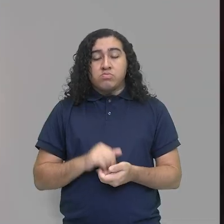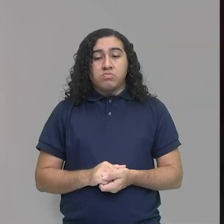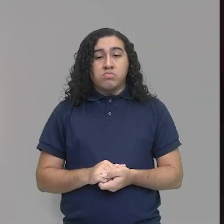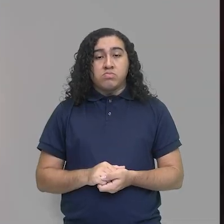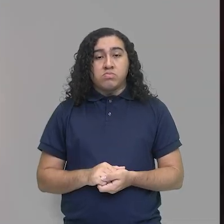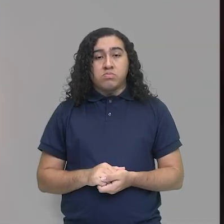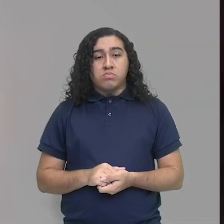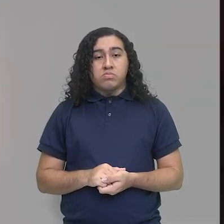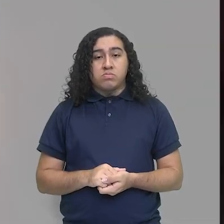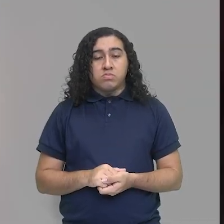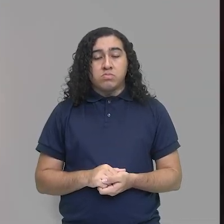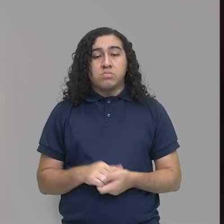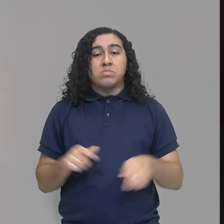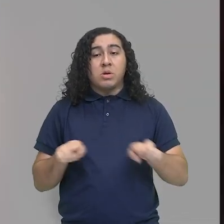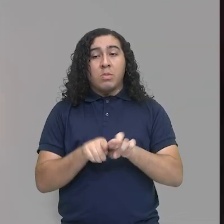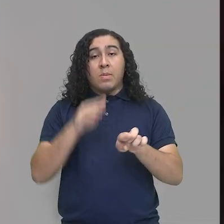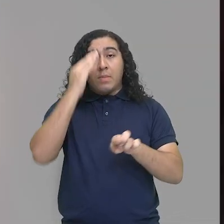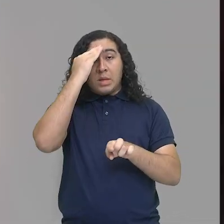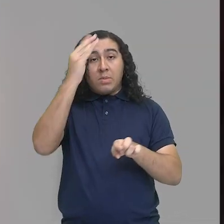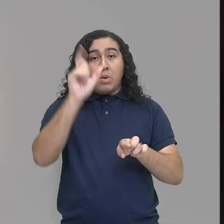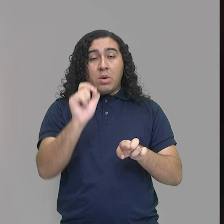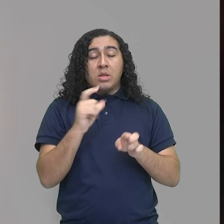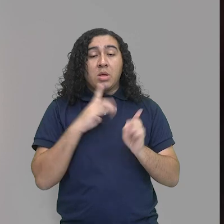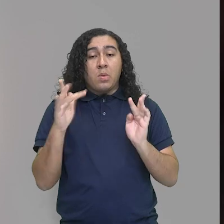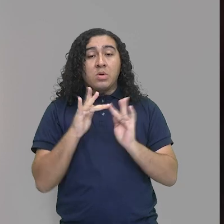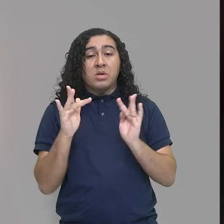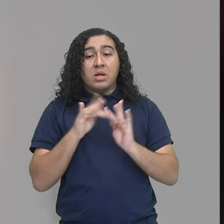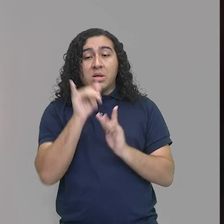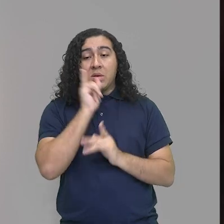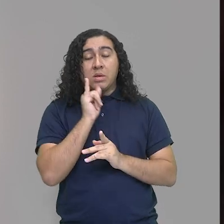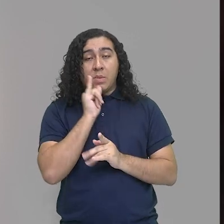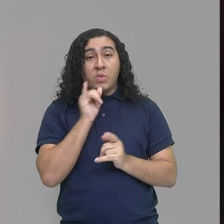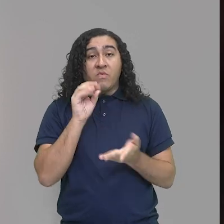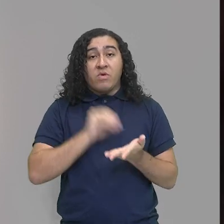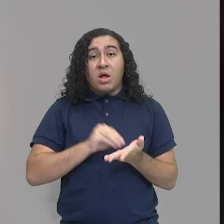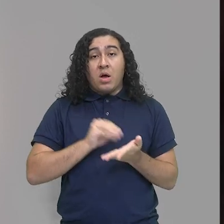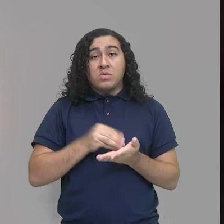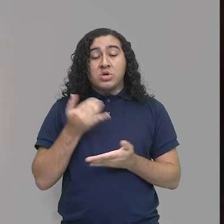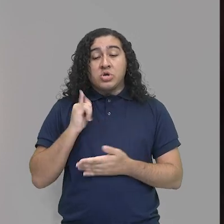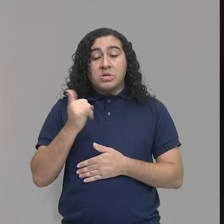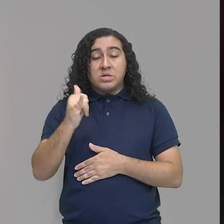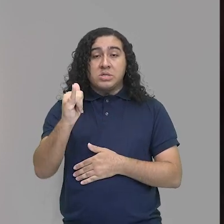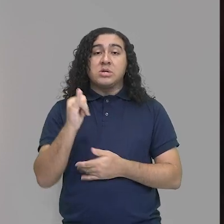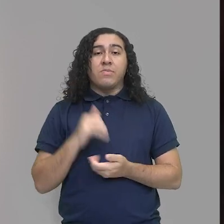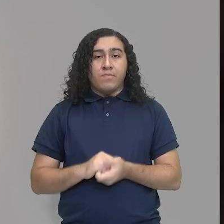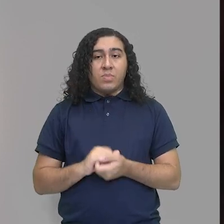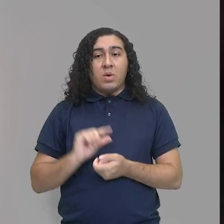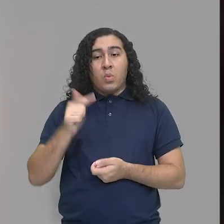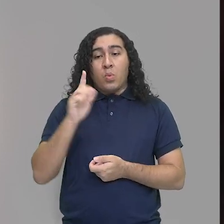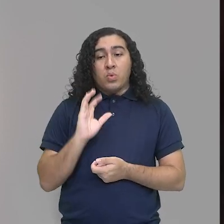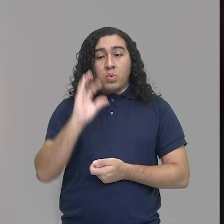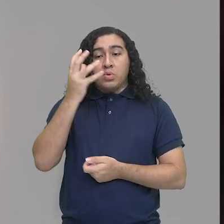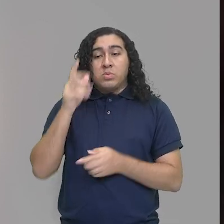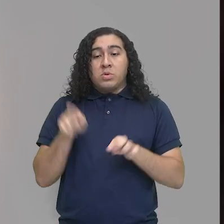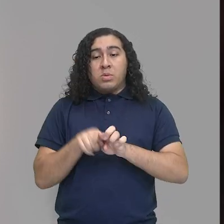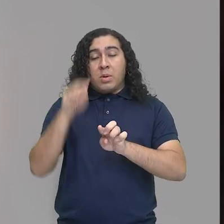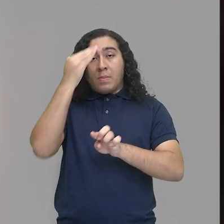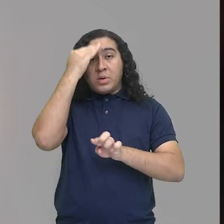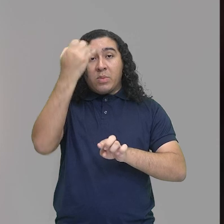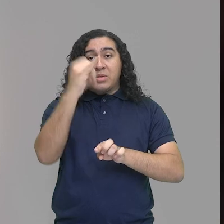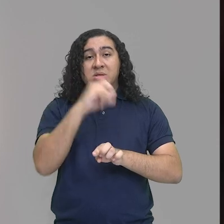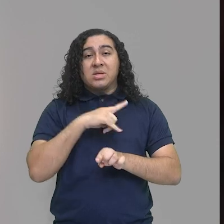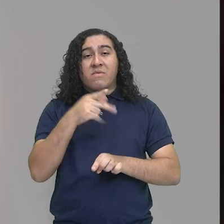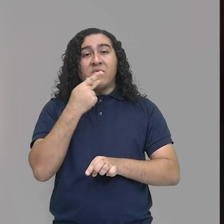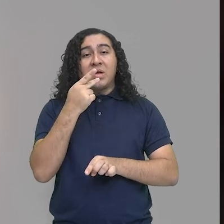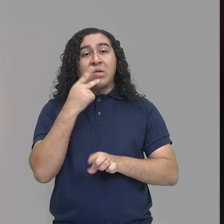acesso, é principalmente relacionado ao acesso, né, fornecimento de energia também é outra situação, né? Principalmente quando a gente fala de